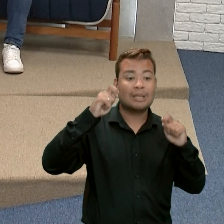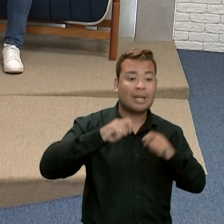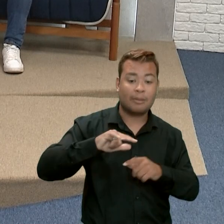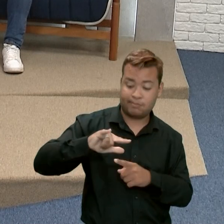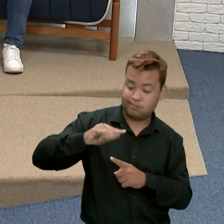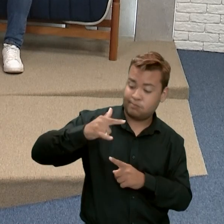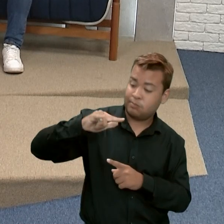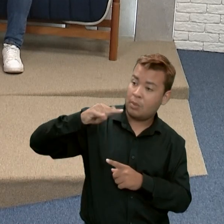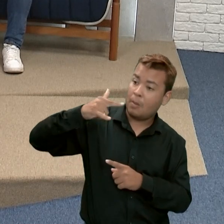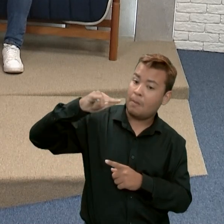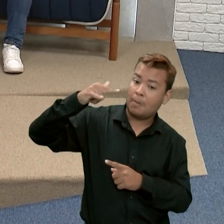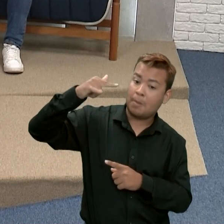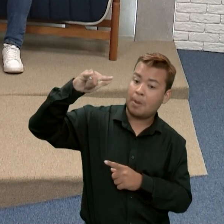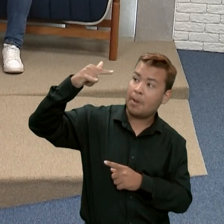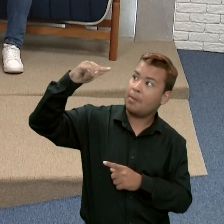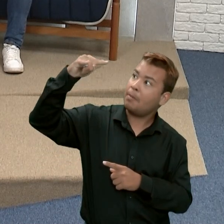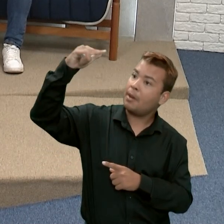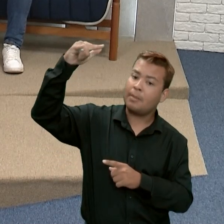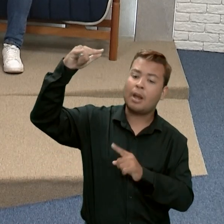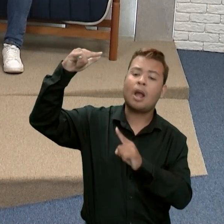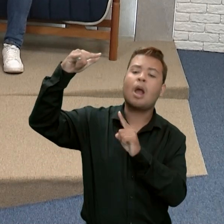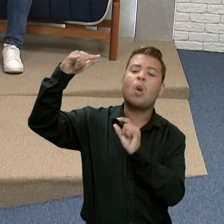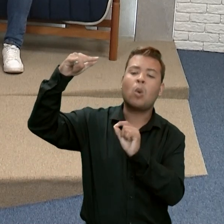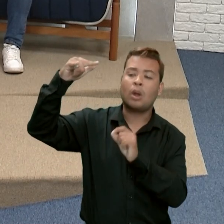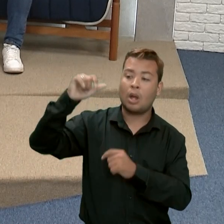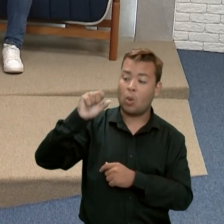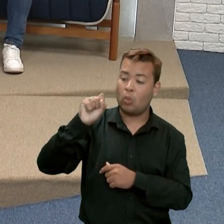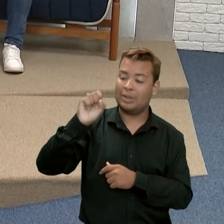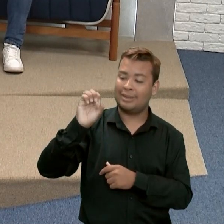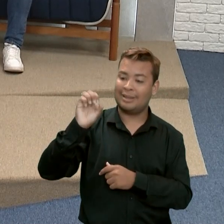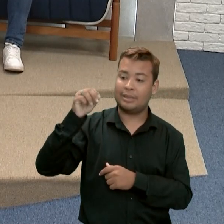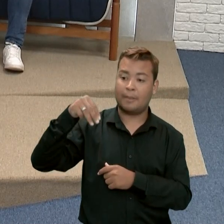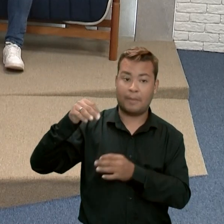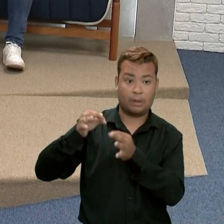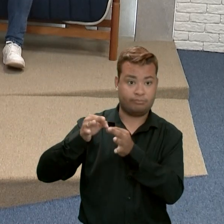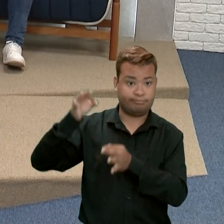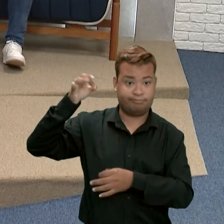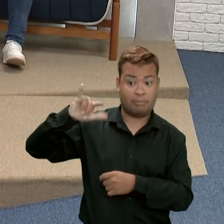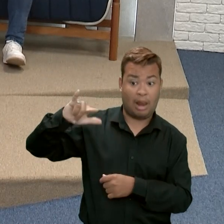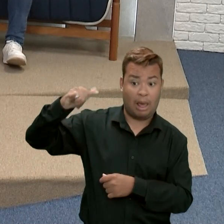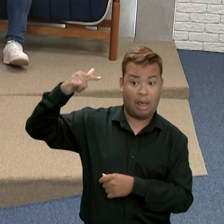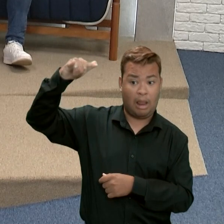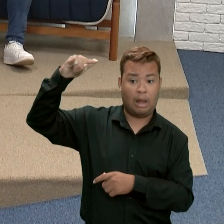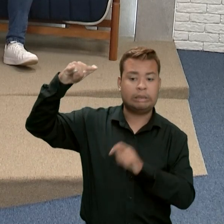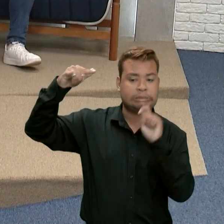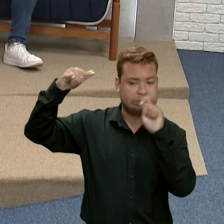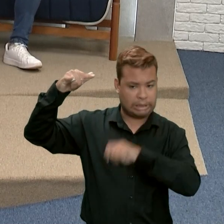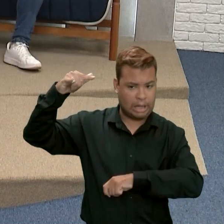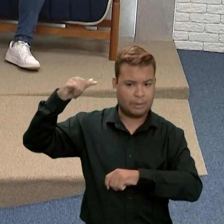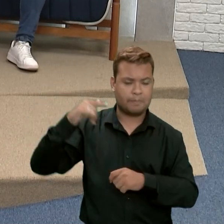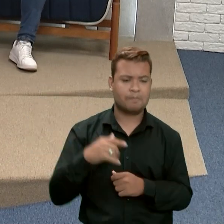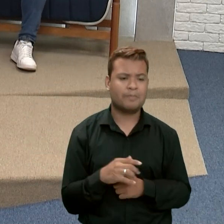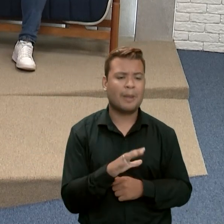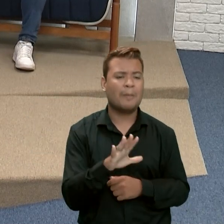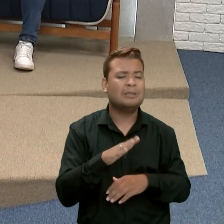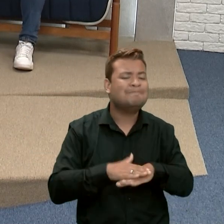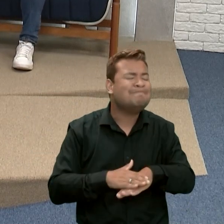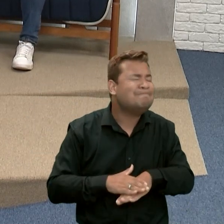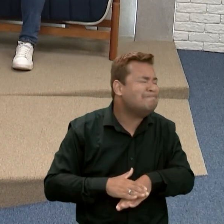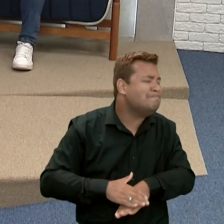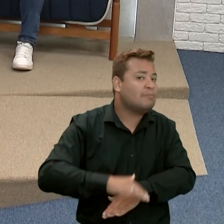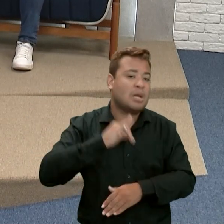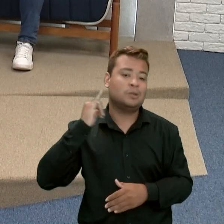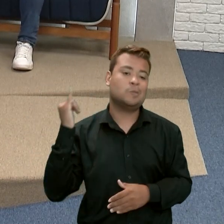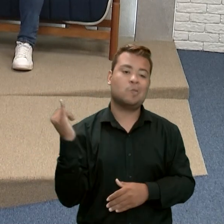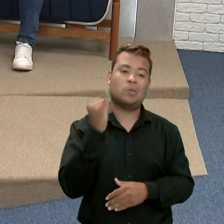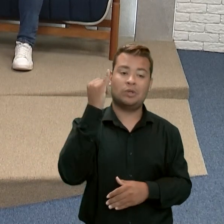máxima, se não me engano, de 80 metros. 80 metros. Mas a parte mais importante é o tempo de voo, né? E o tempo